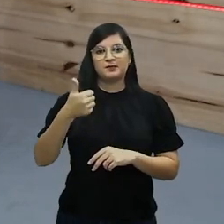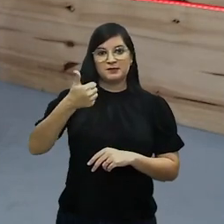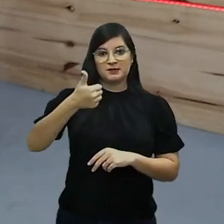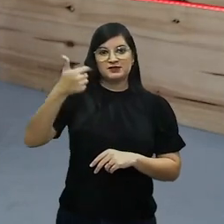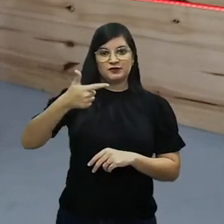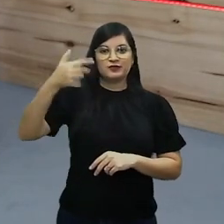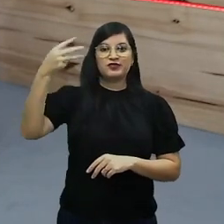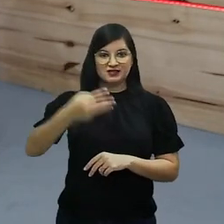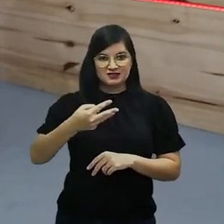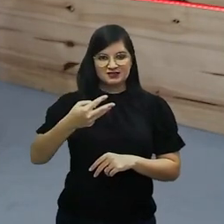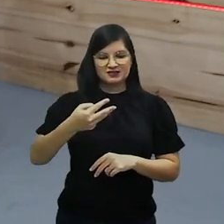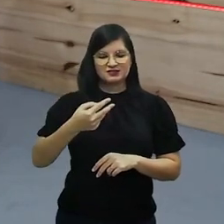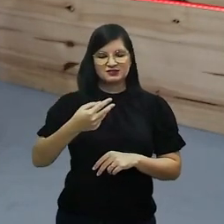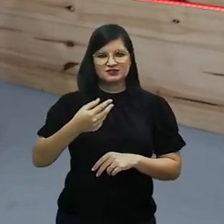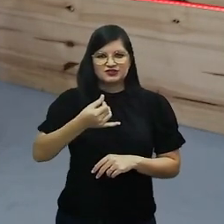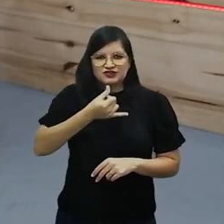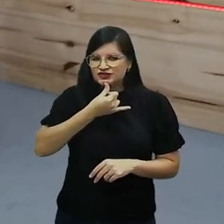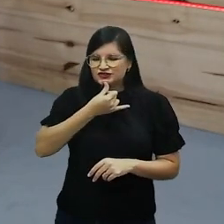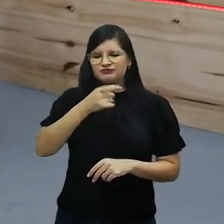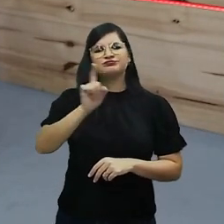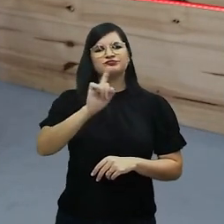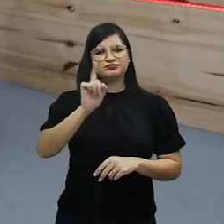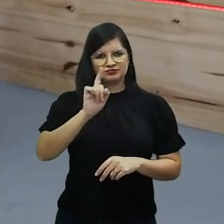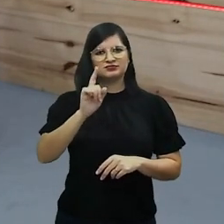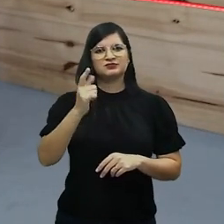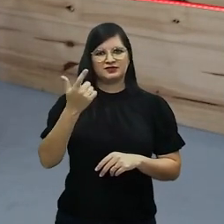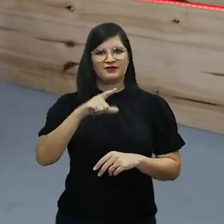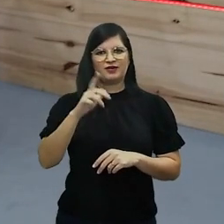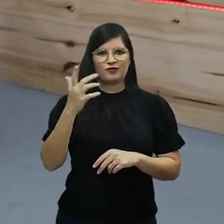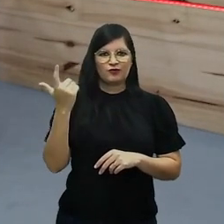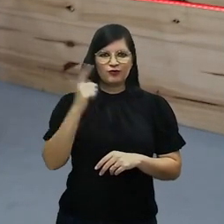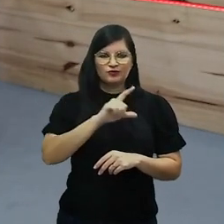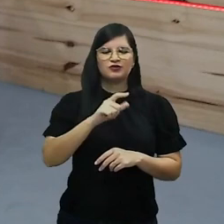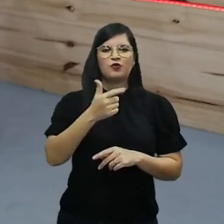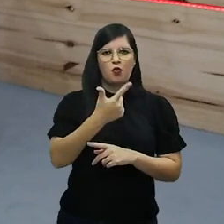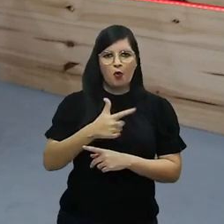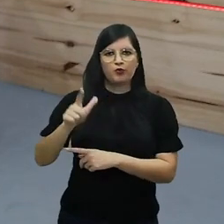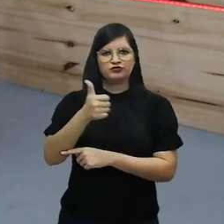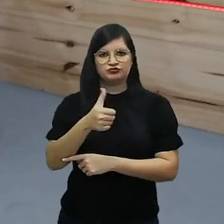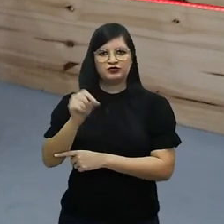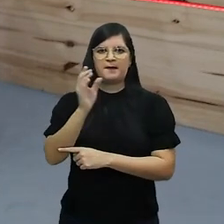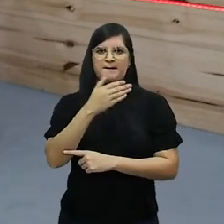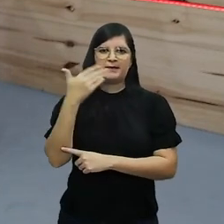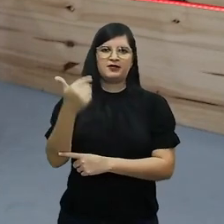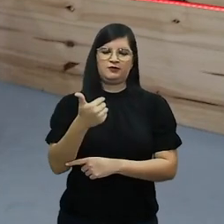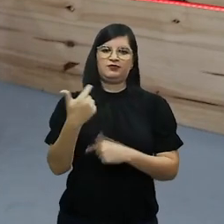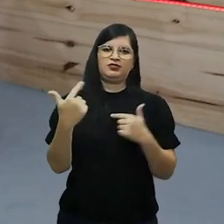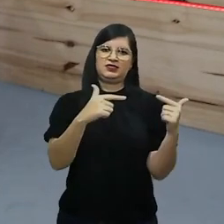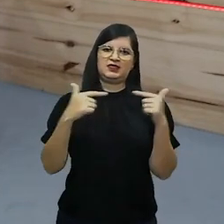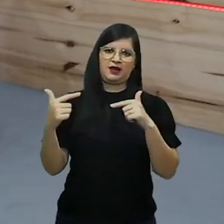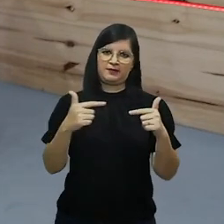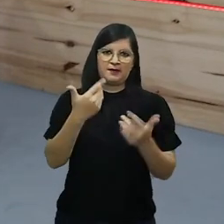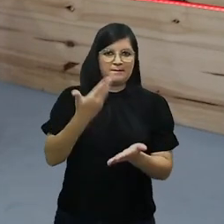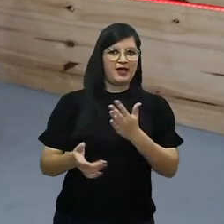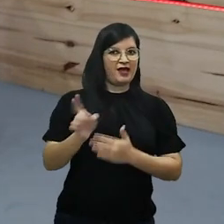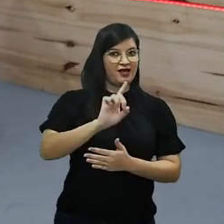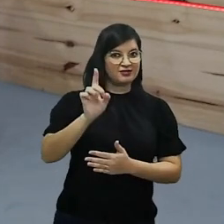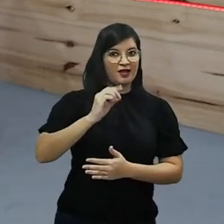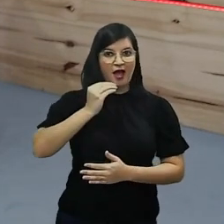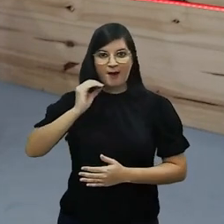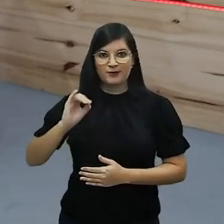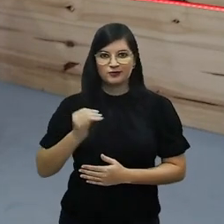colocados, mas não desanima, né? Porque também a gente vai ali dar um destaque para outros 10 melhores trabalhos, tá bom? Então, não perca essa